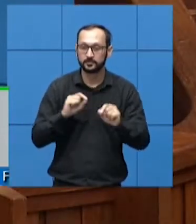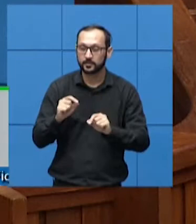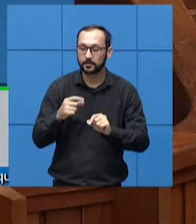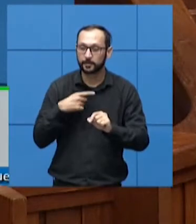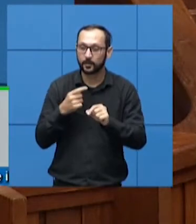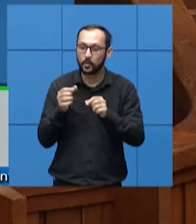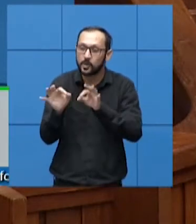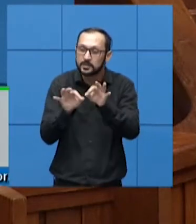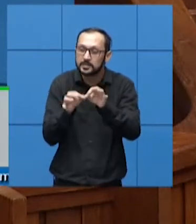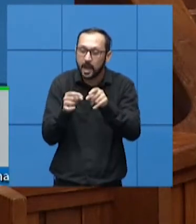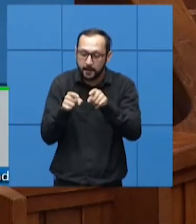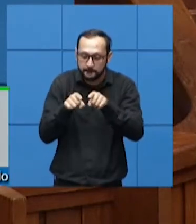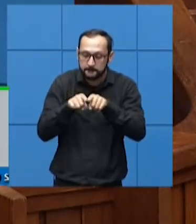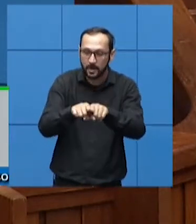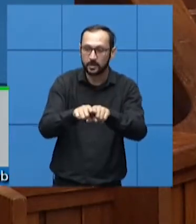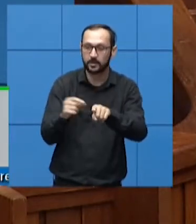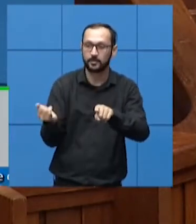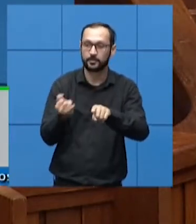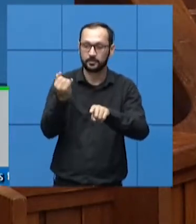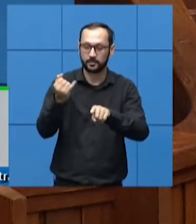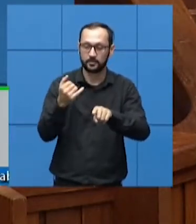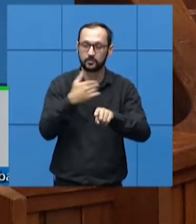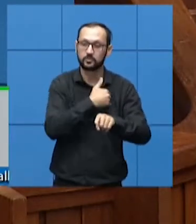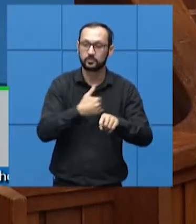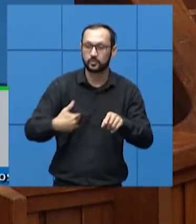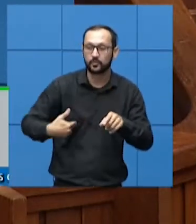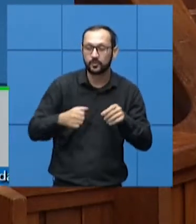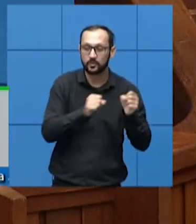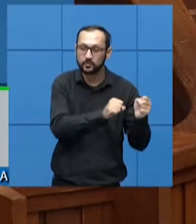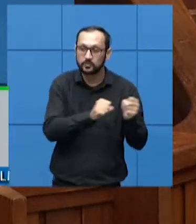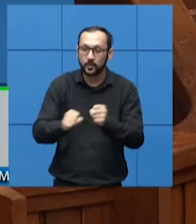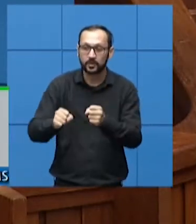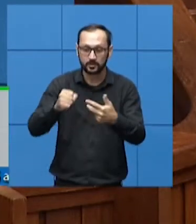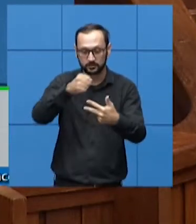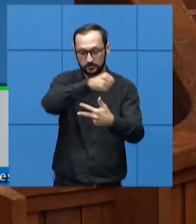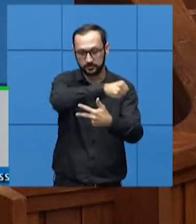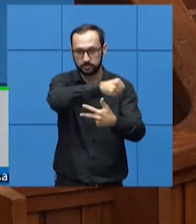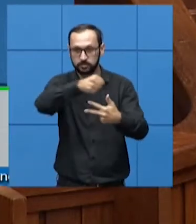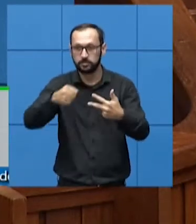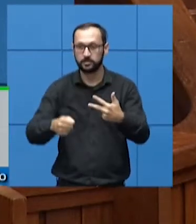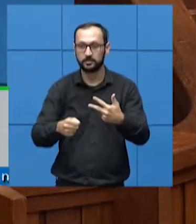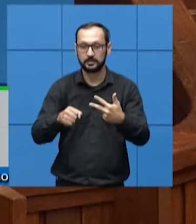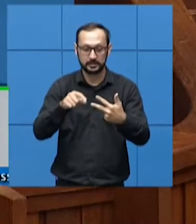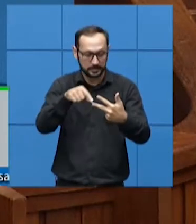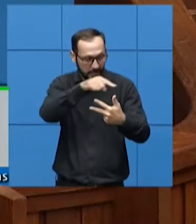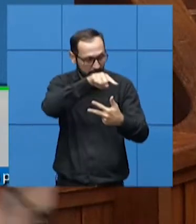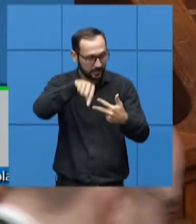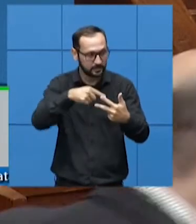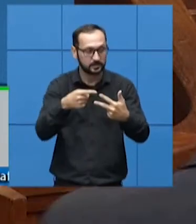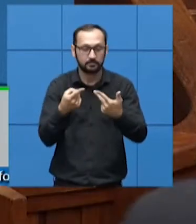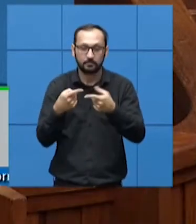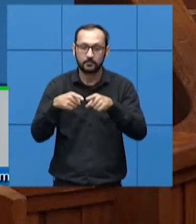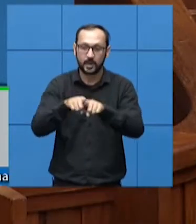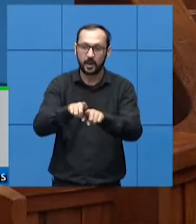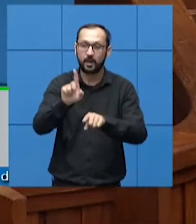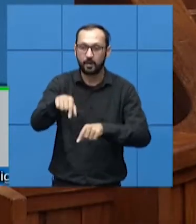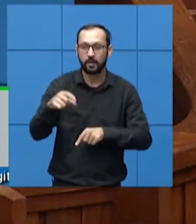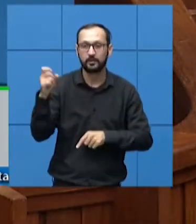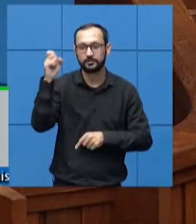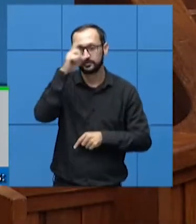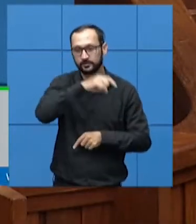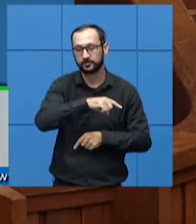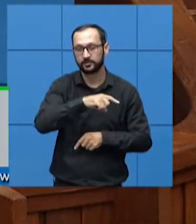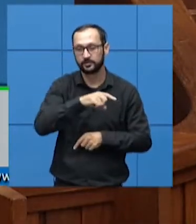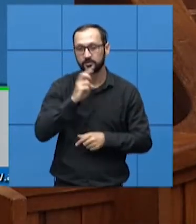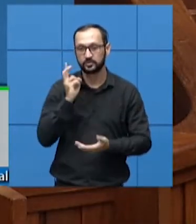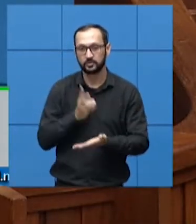valiosas parcerias com os poderes constituídos e com a sociedade. Sem essas parcerias, é muito difícil a